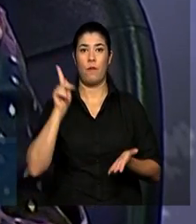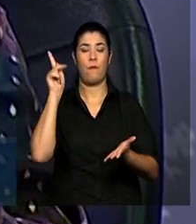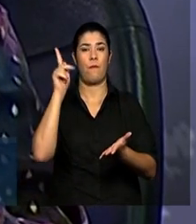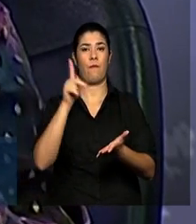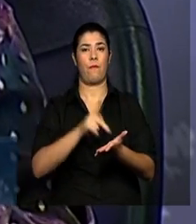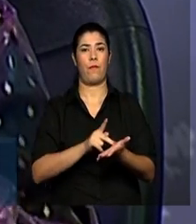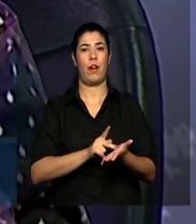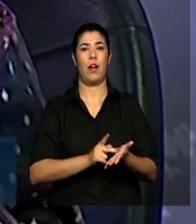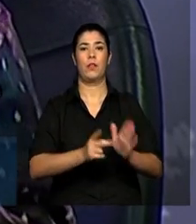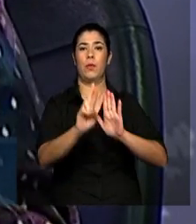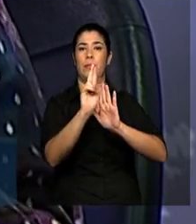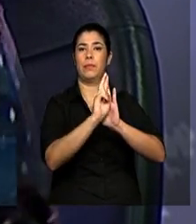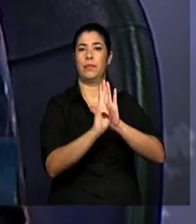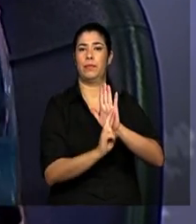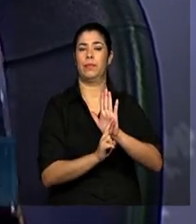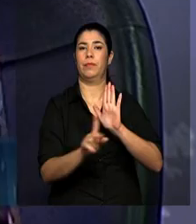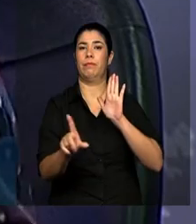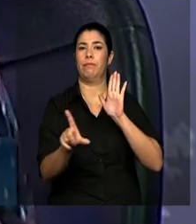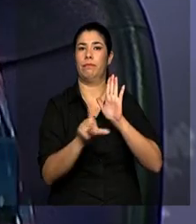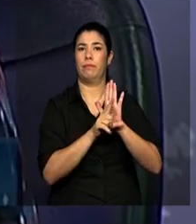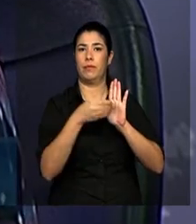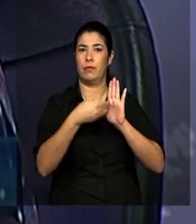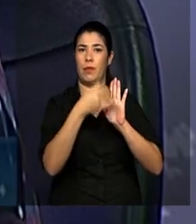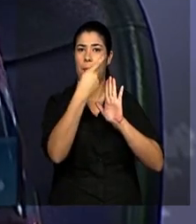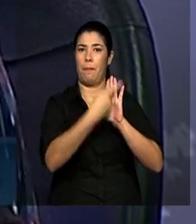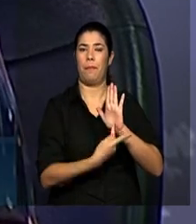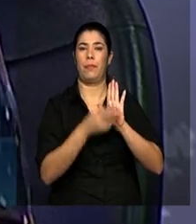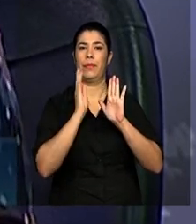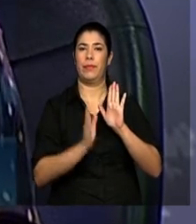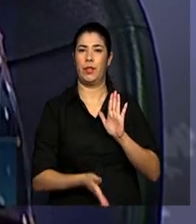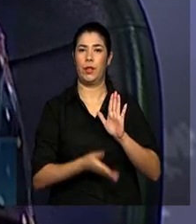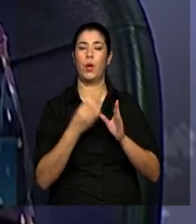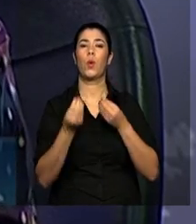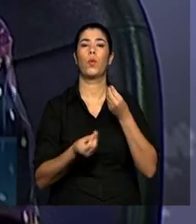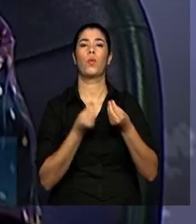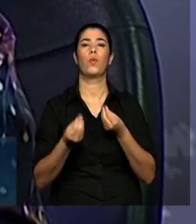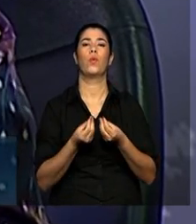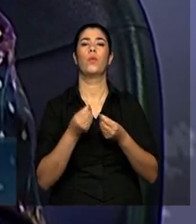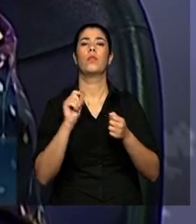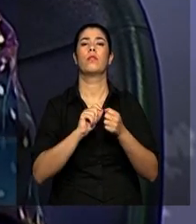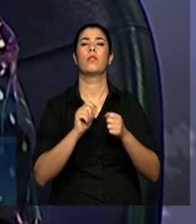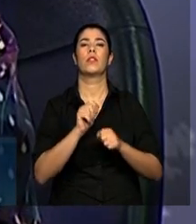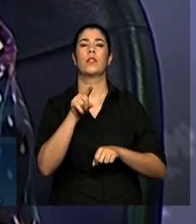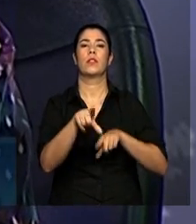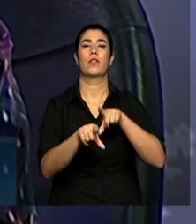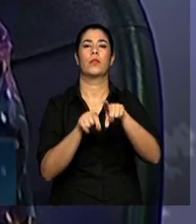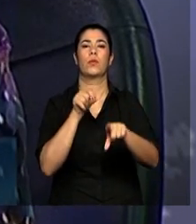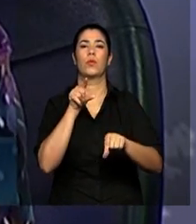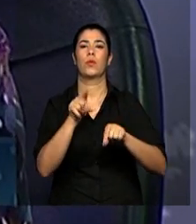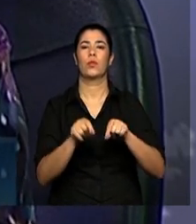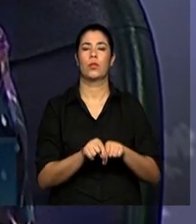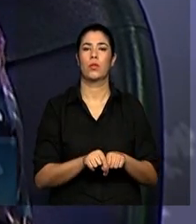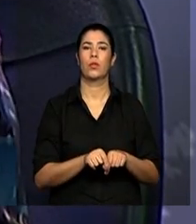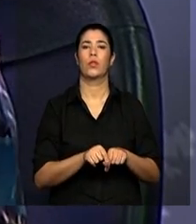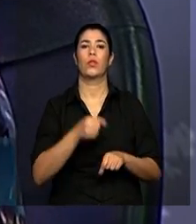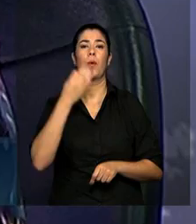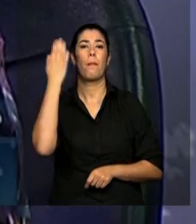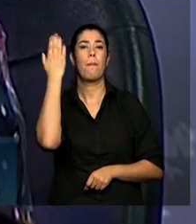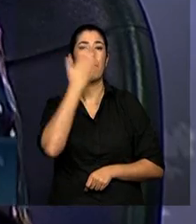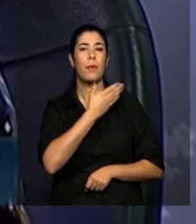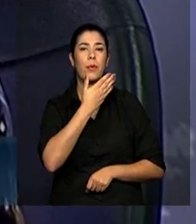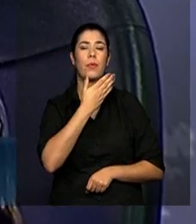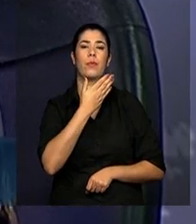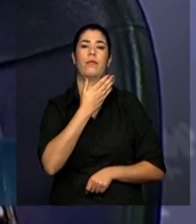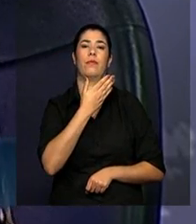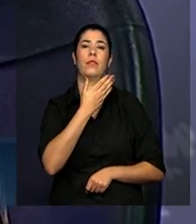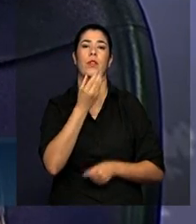apresentando. Como se dará essa coleta e a guarda dos vestígios?